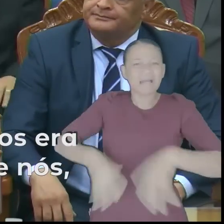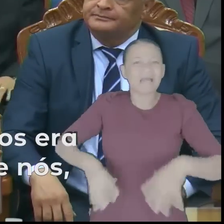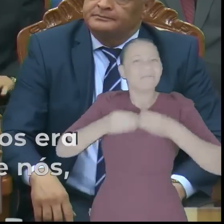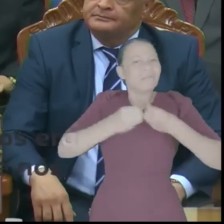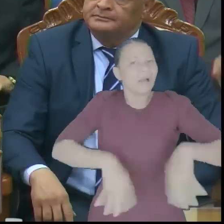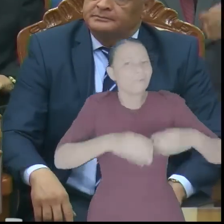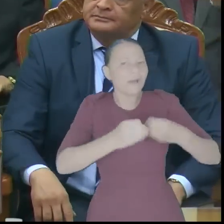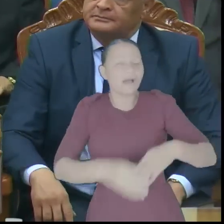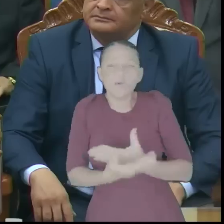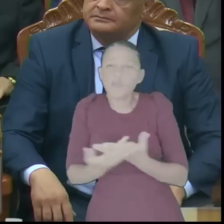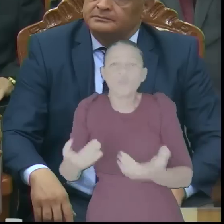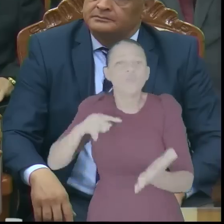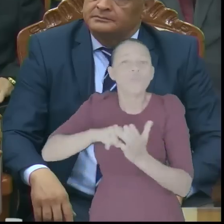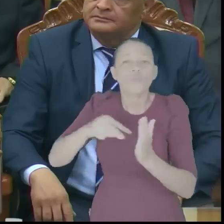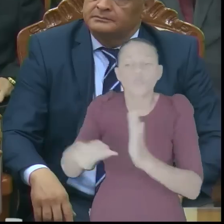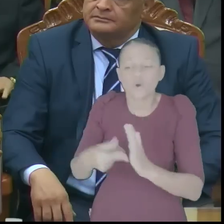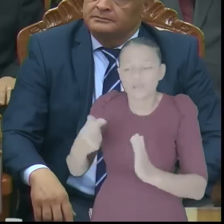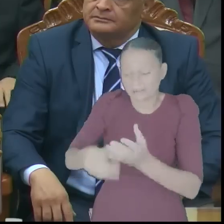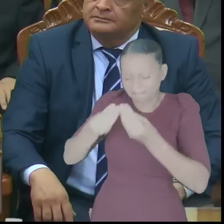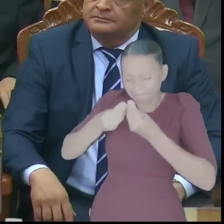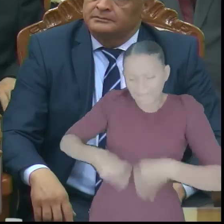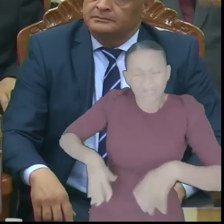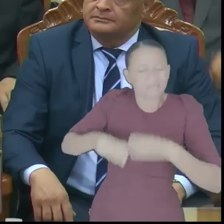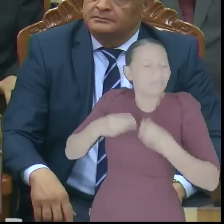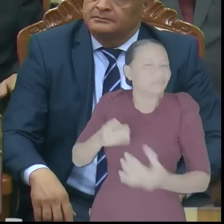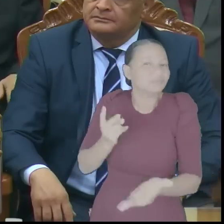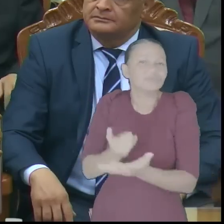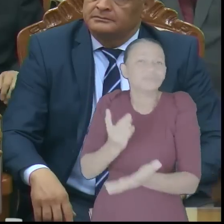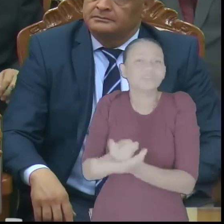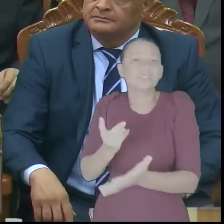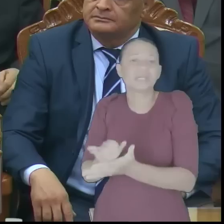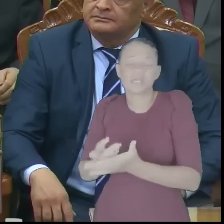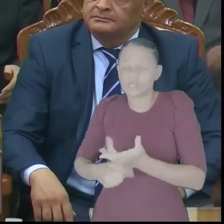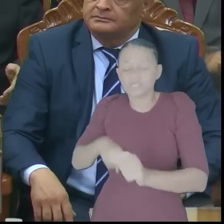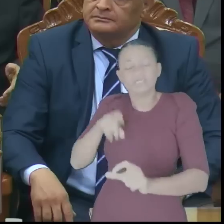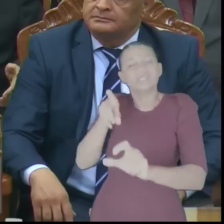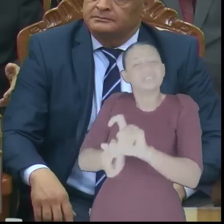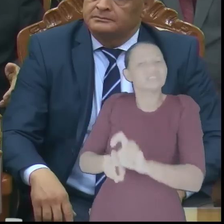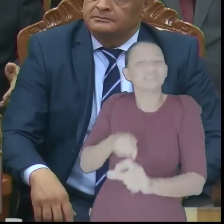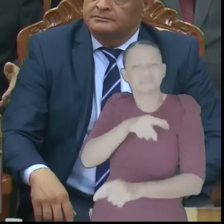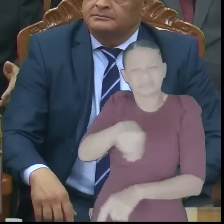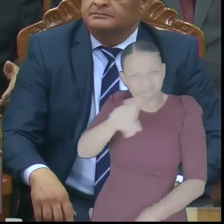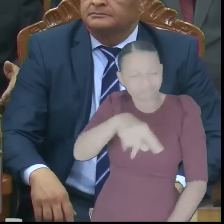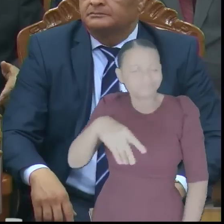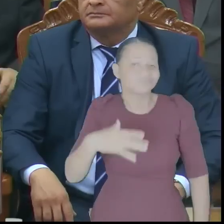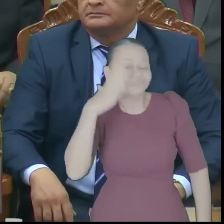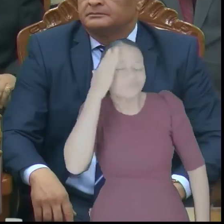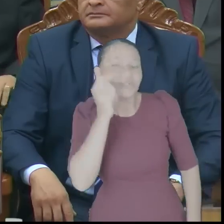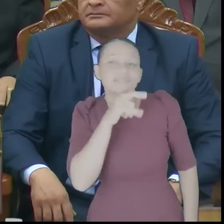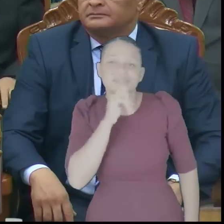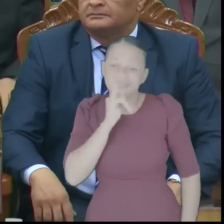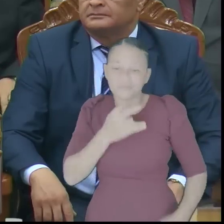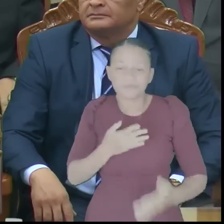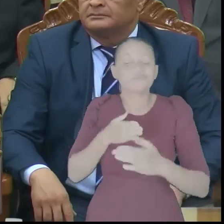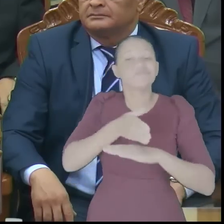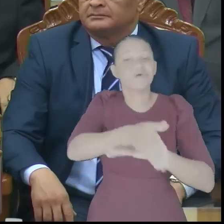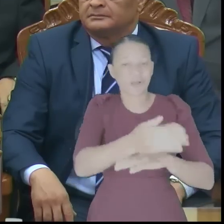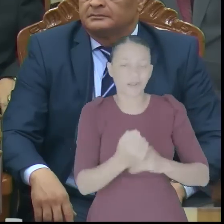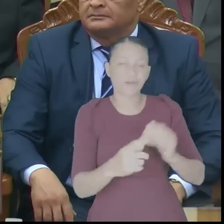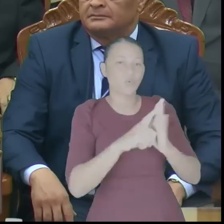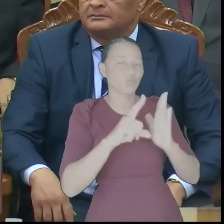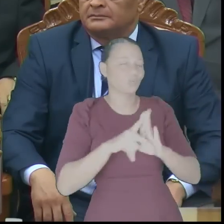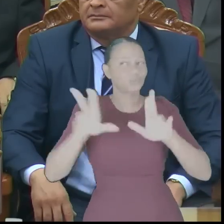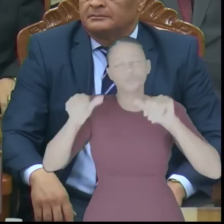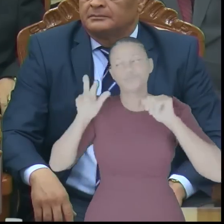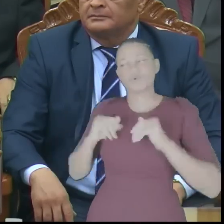prejudicial. Aquilo ali nos prejudicava. O que é um escrito de dívida? Sabe quando você vai comprar numa loja, graças a Deus que você nunca passou